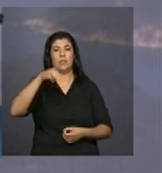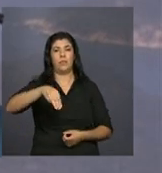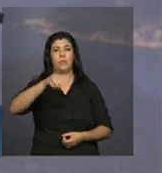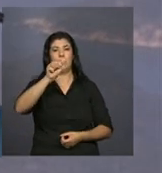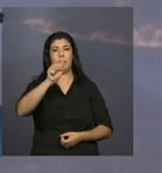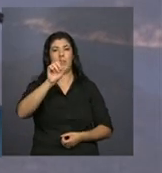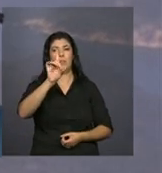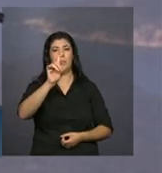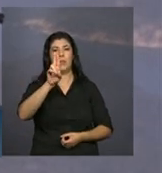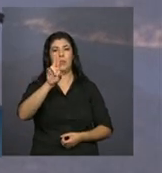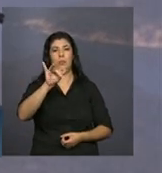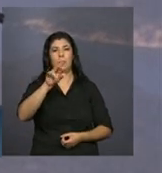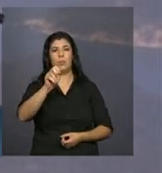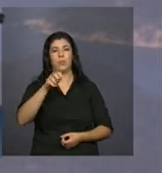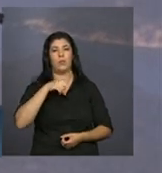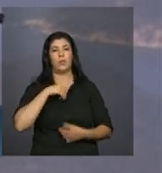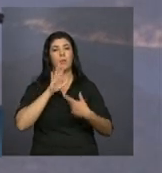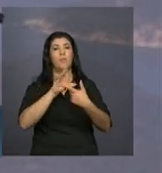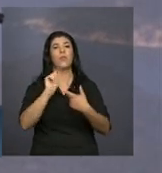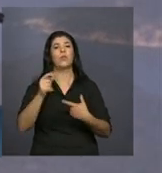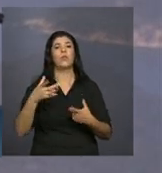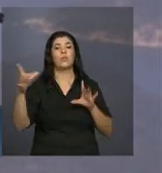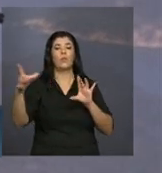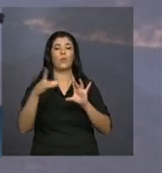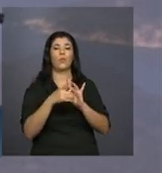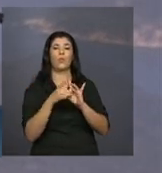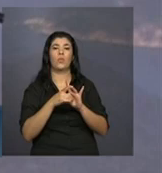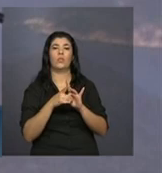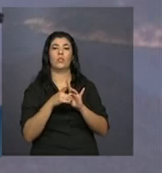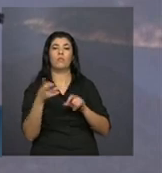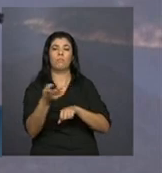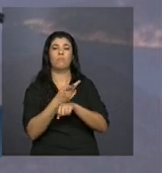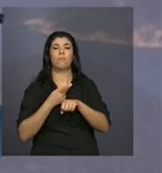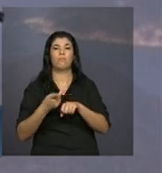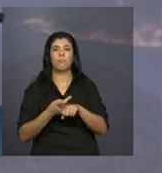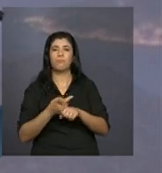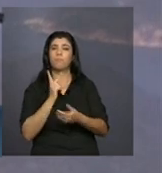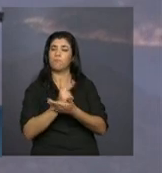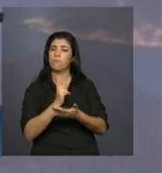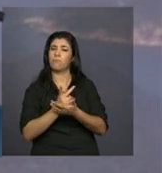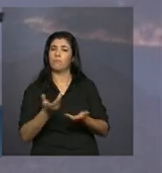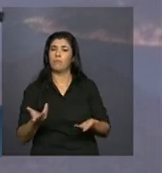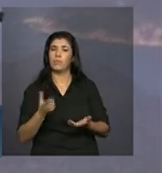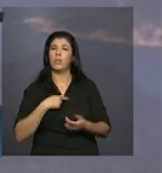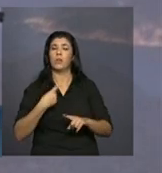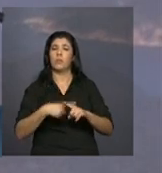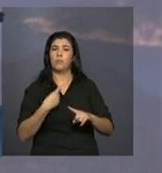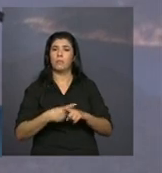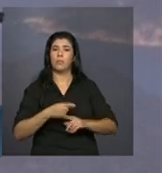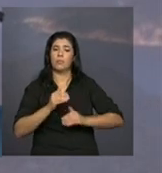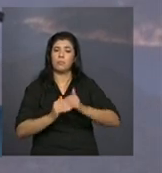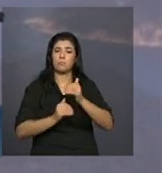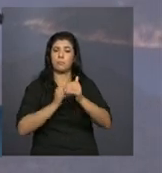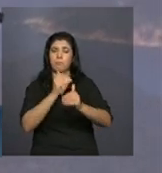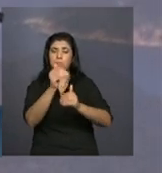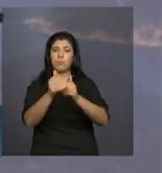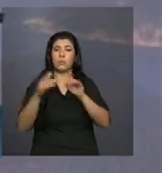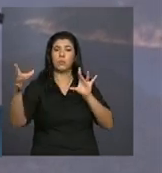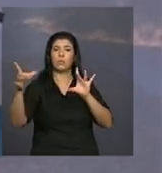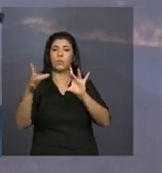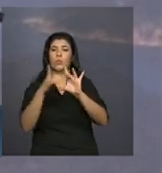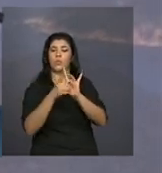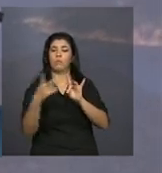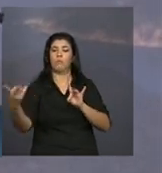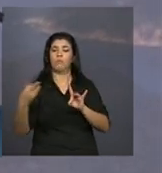mostra que a cidade está buscando a sua unidade, que ela está construindo essa unidade de